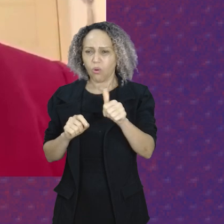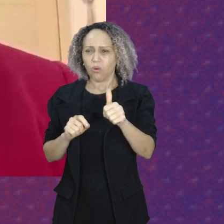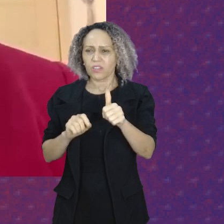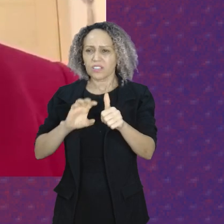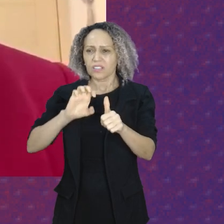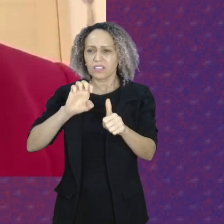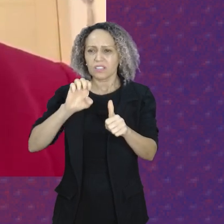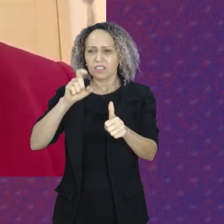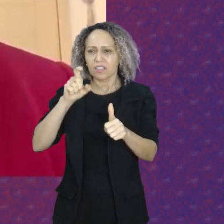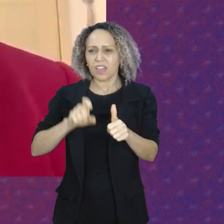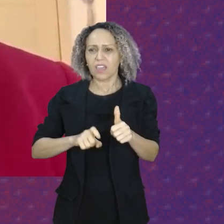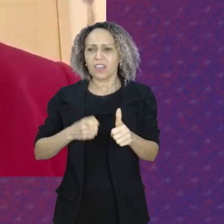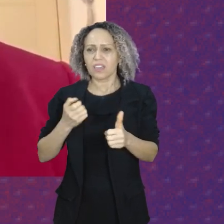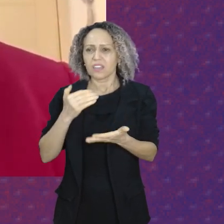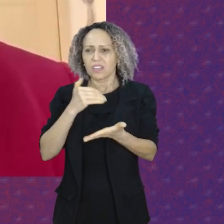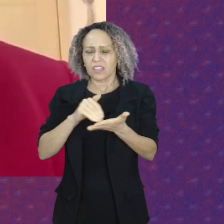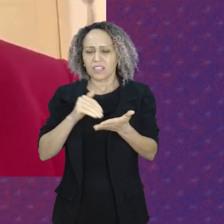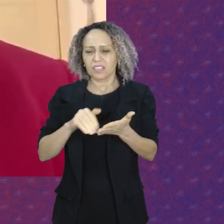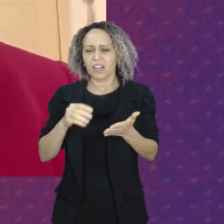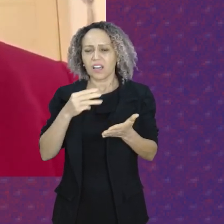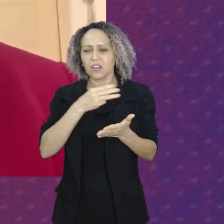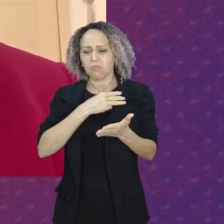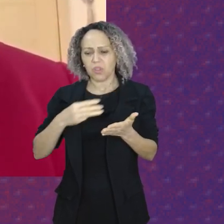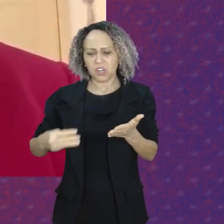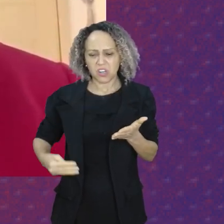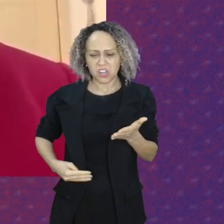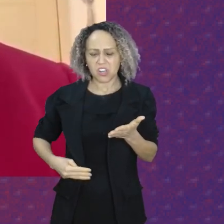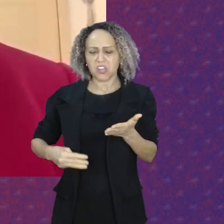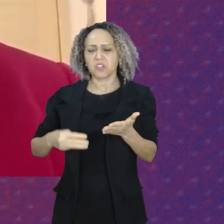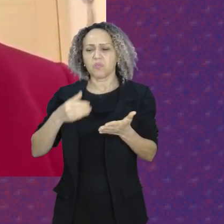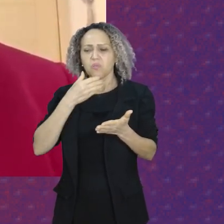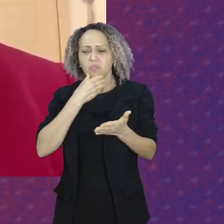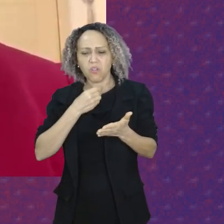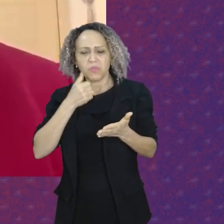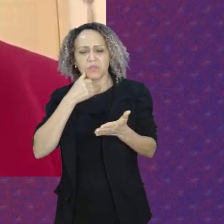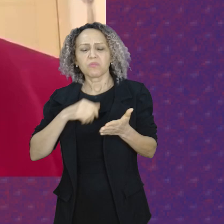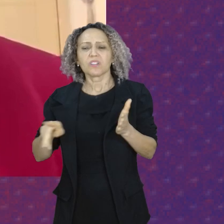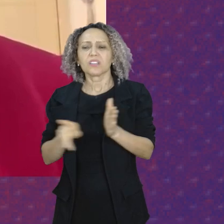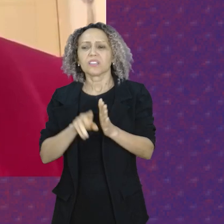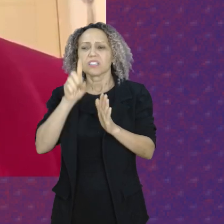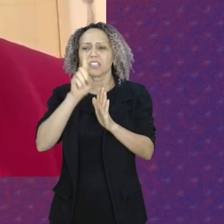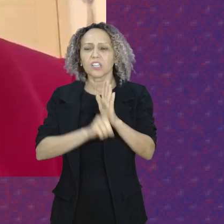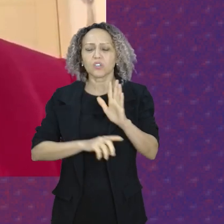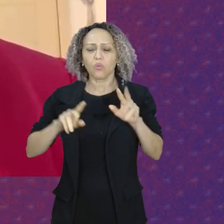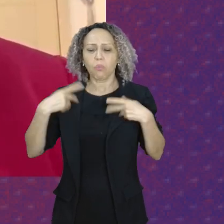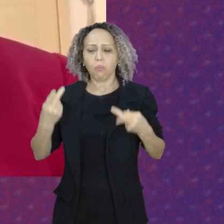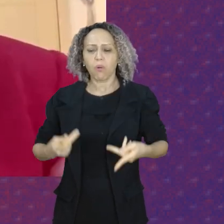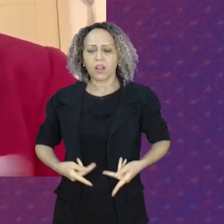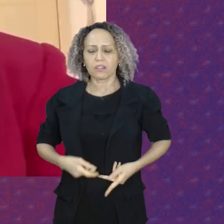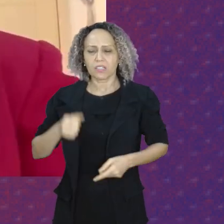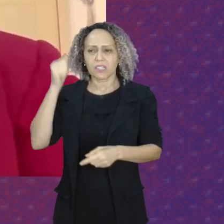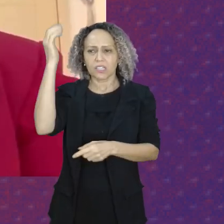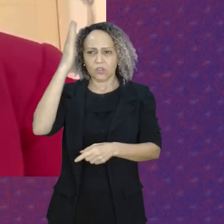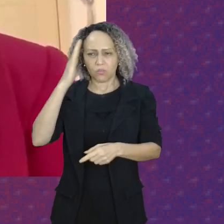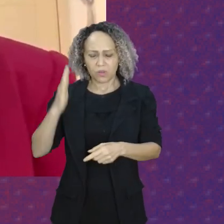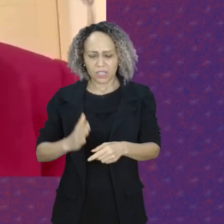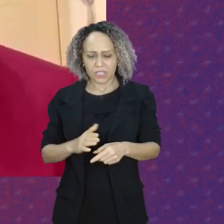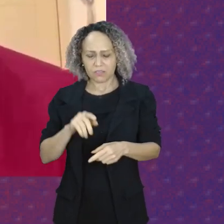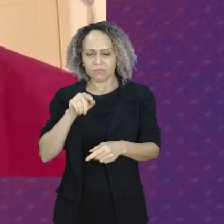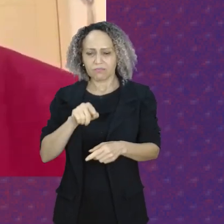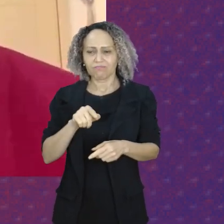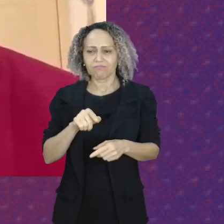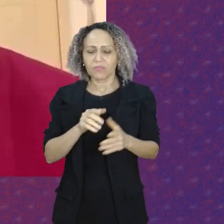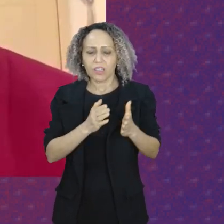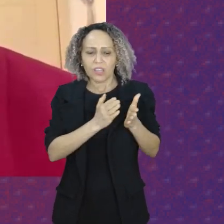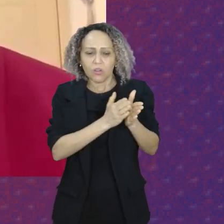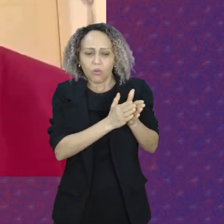ex-secretários, ministros e ministras de direitos humanos do Brasil, que pegam desde a